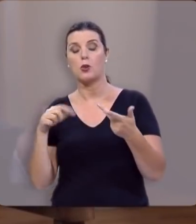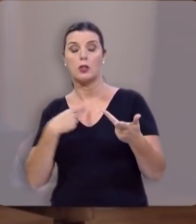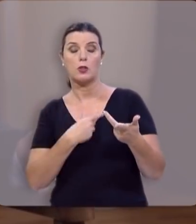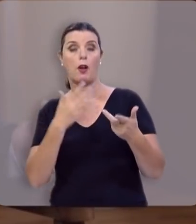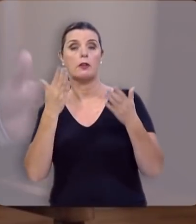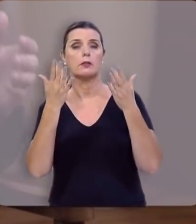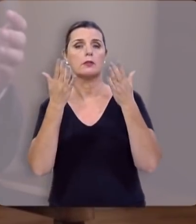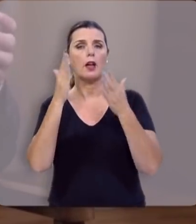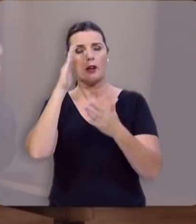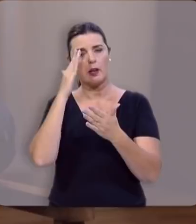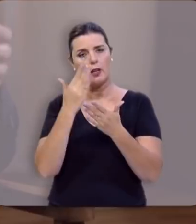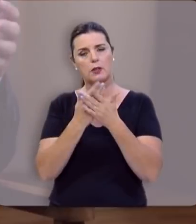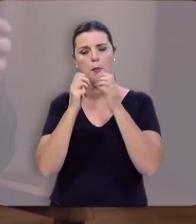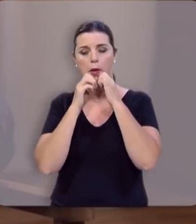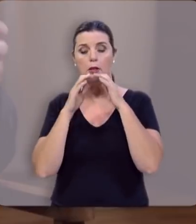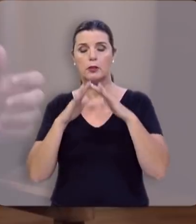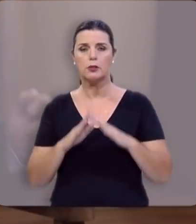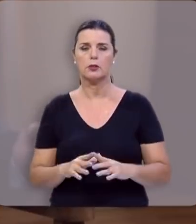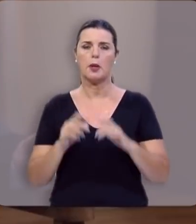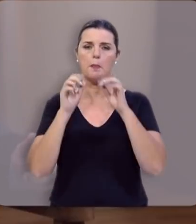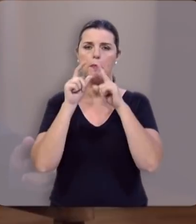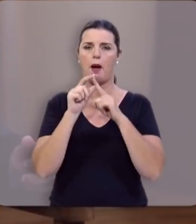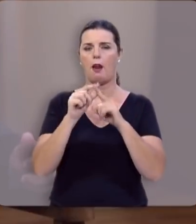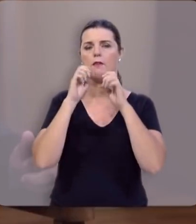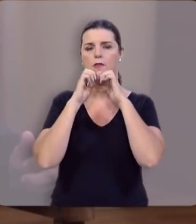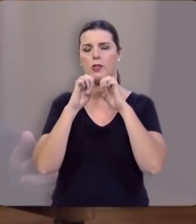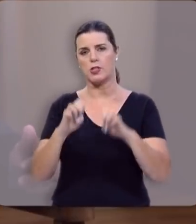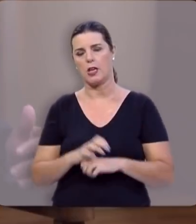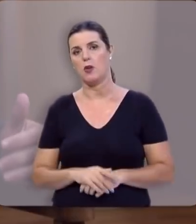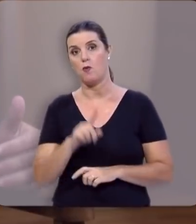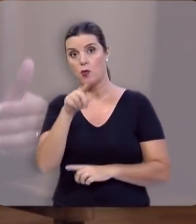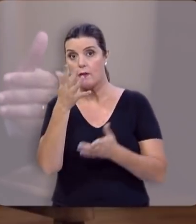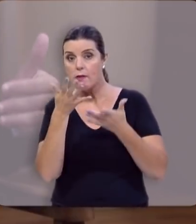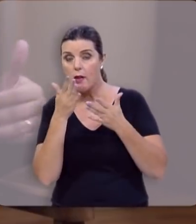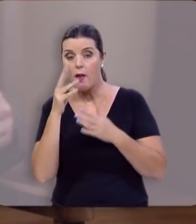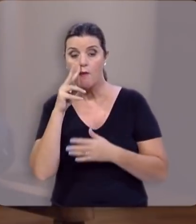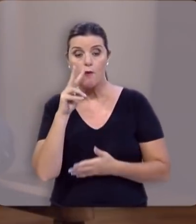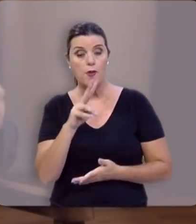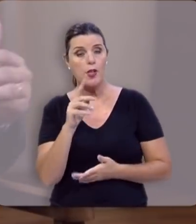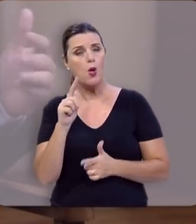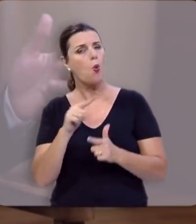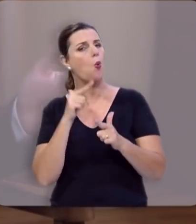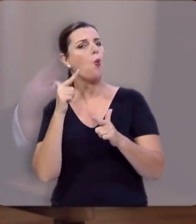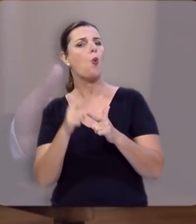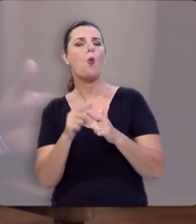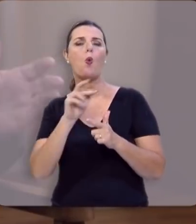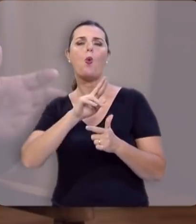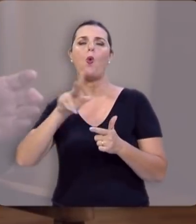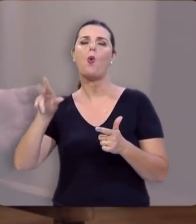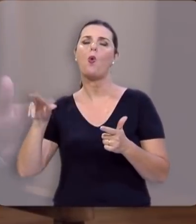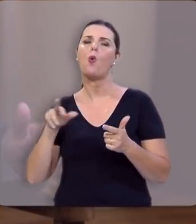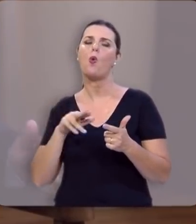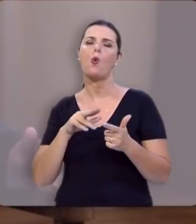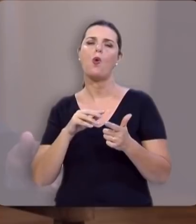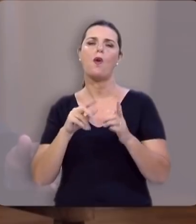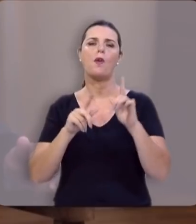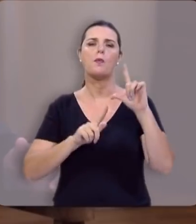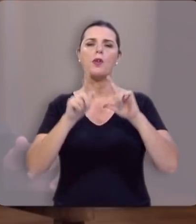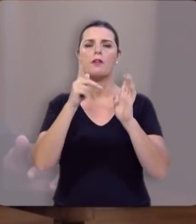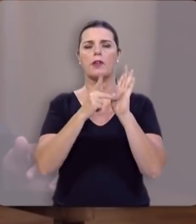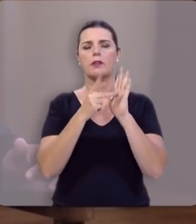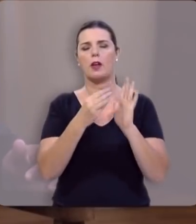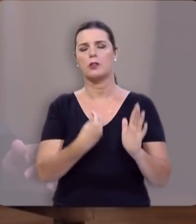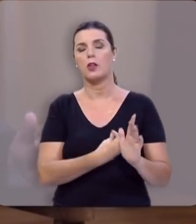ser abençoado pela palavra do Evangelho. Se você quer assistir a outros programas Verdade e